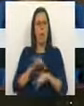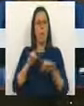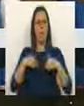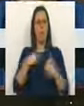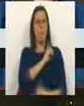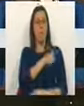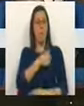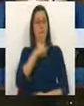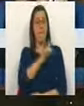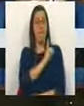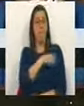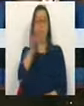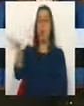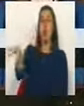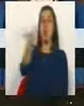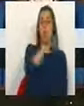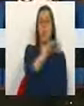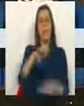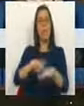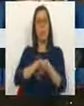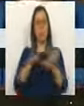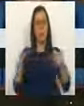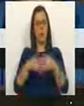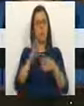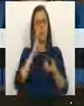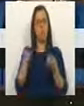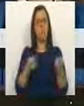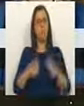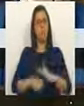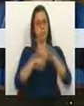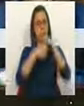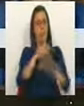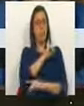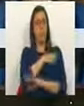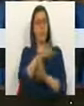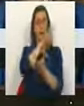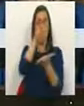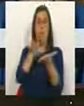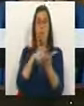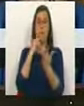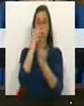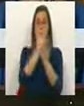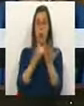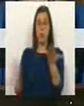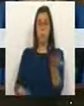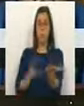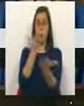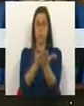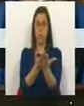seus poderes na nomeação dos membros do Conselho de Administração, poderes que são de aprovação de nomes